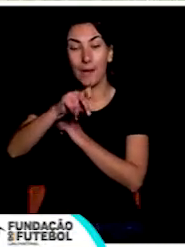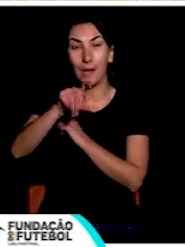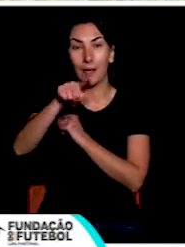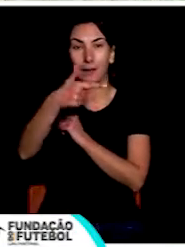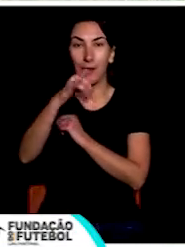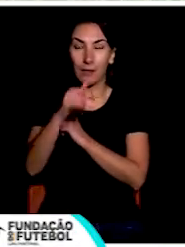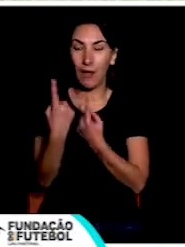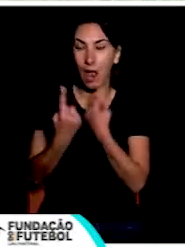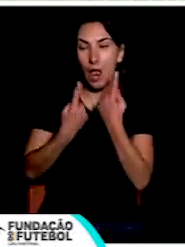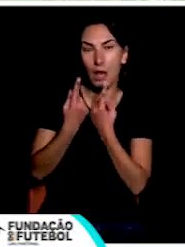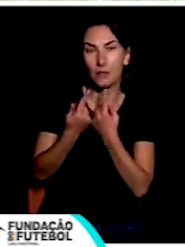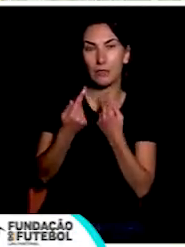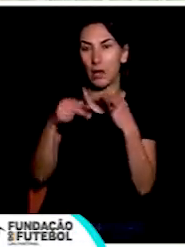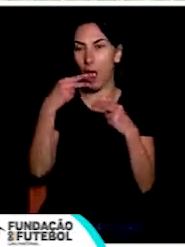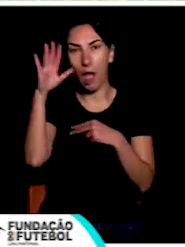penaltis.